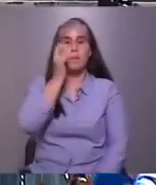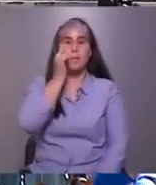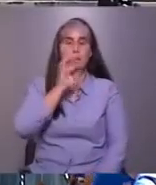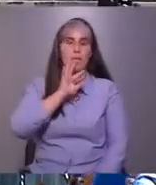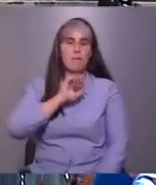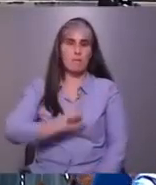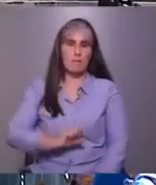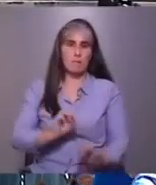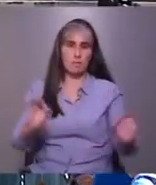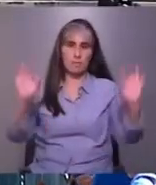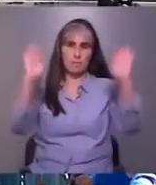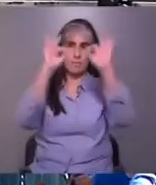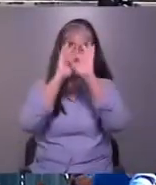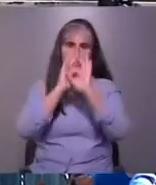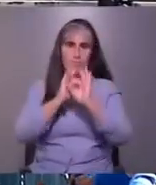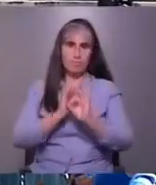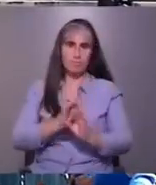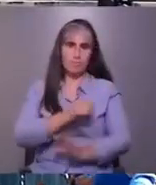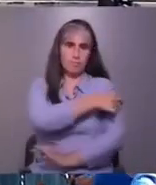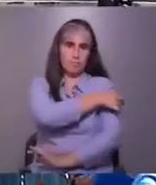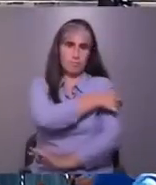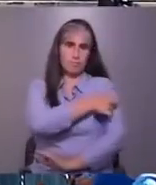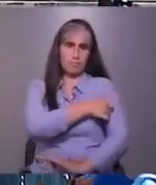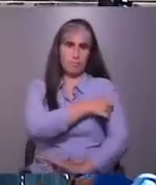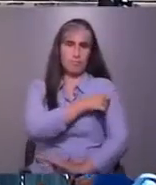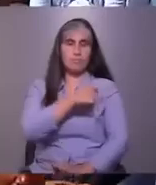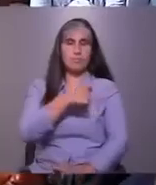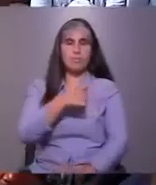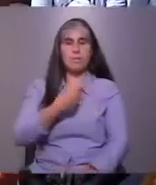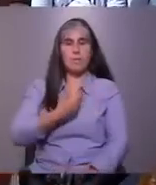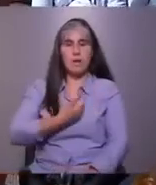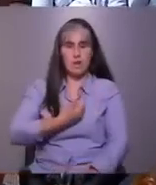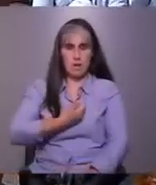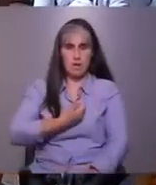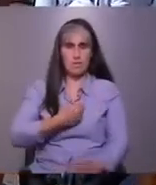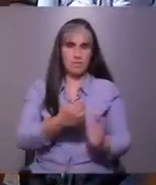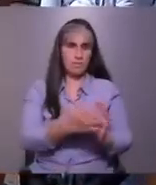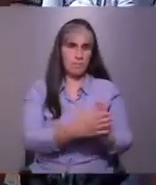do Pai, do Filho e do Espírito Santo.